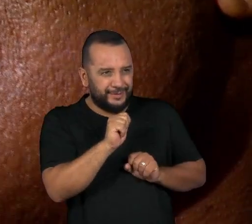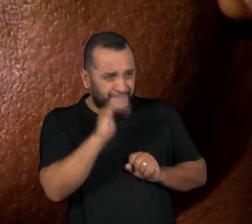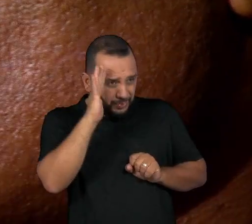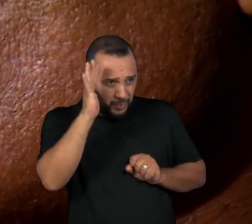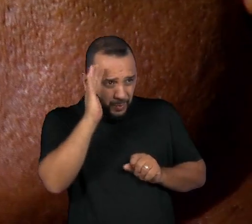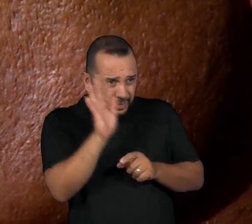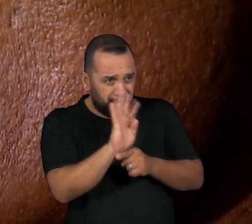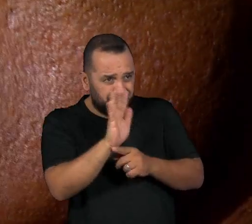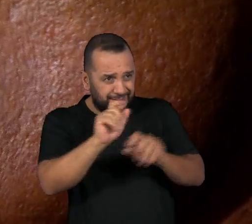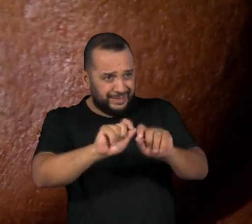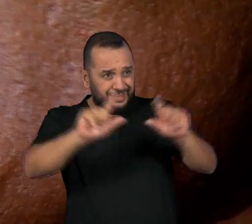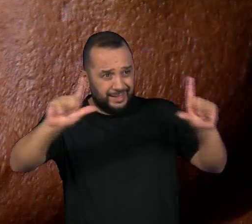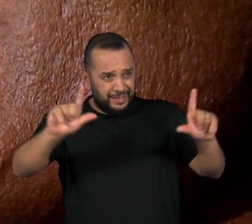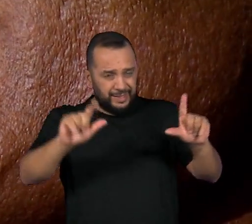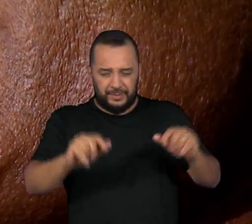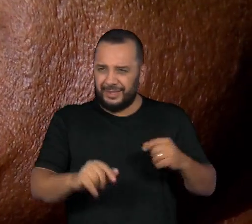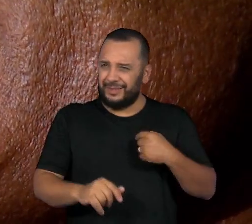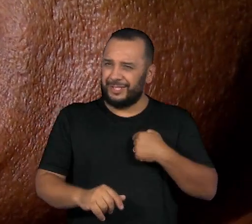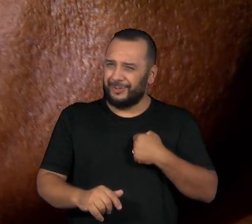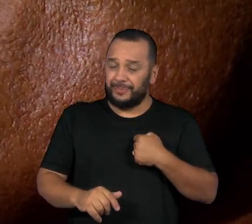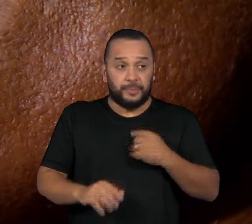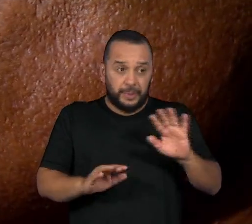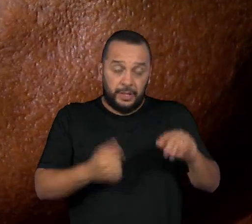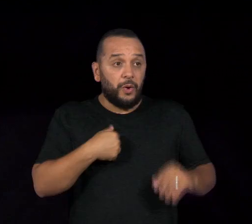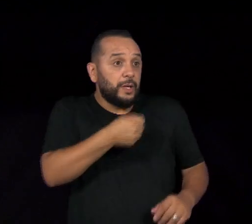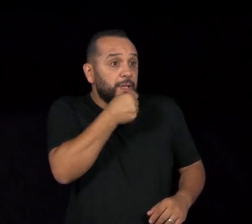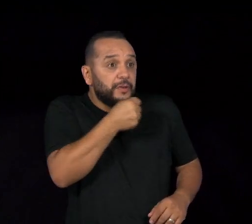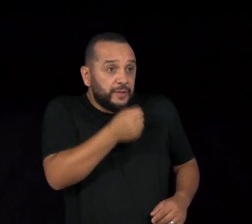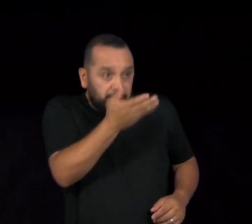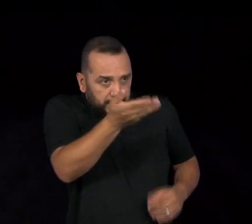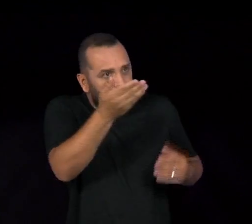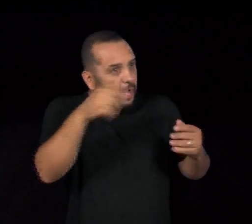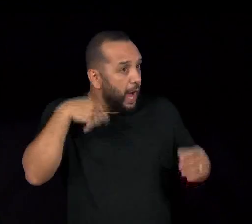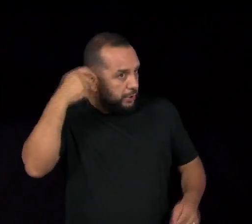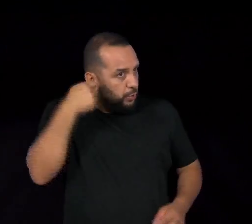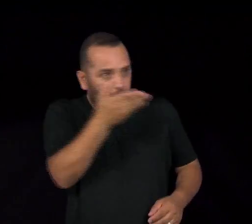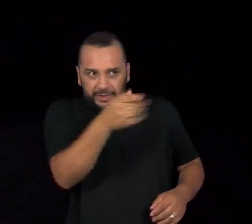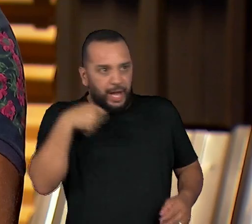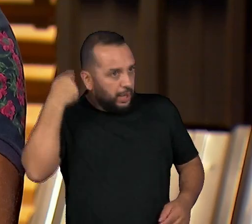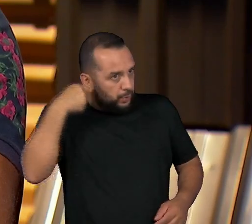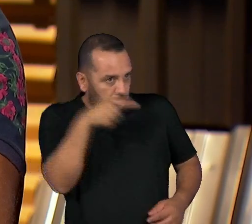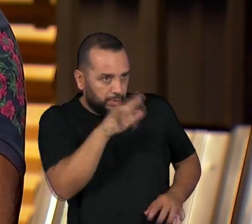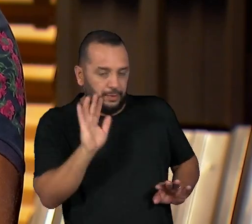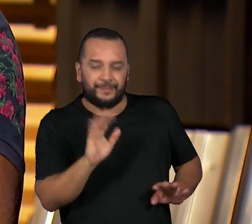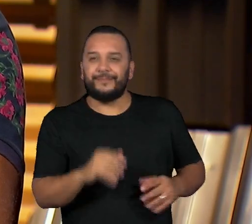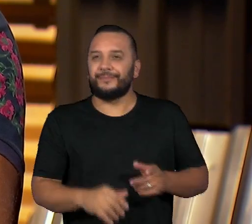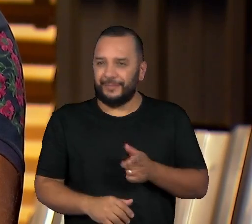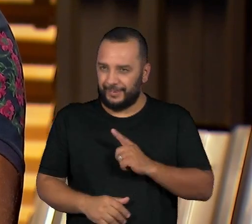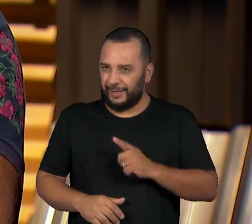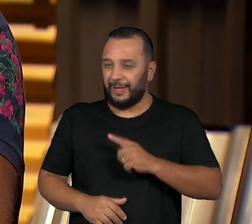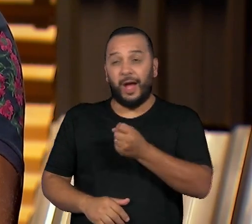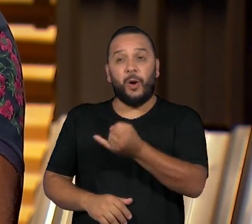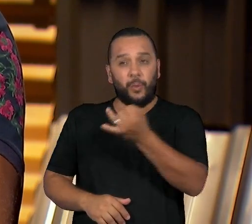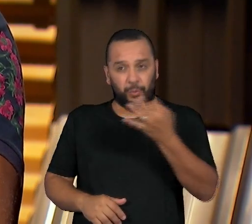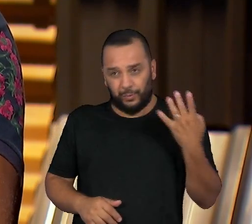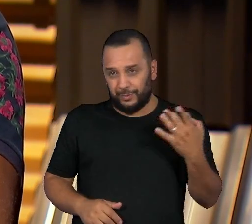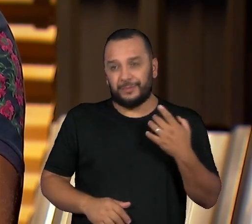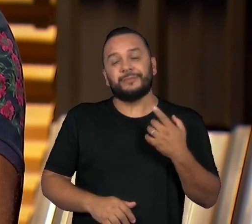cinema? Eu já estou fazendo uma entrevista aqui com um ator agora, né? Eu fiz alguns papéis que foram